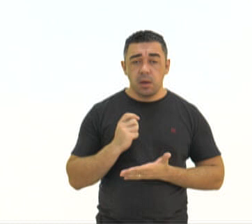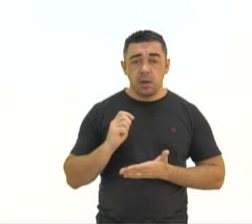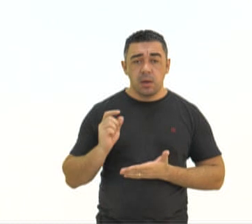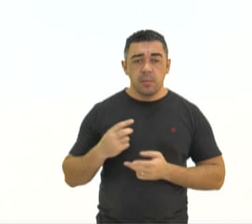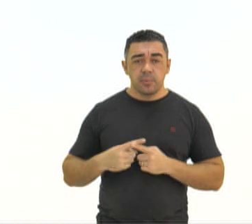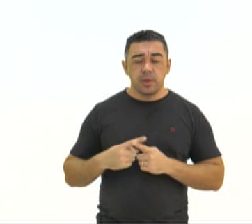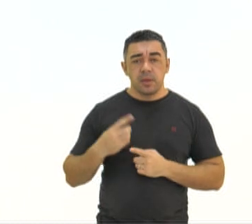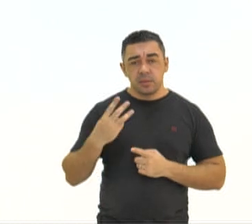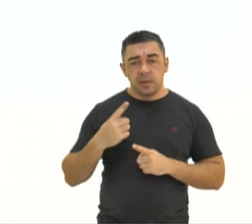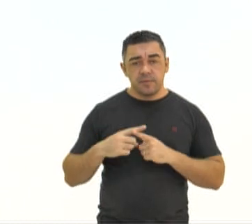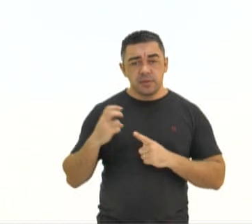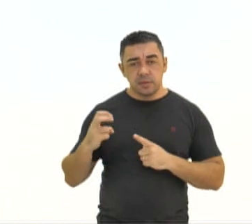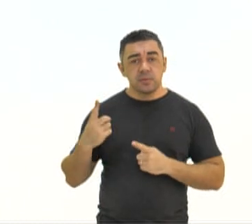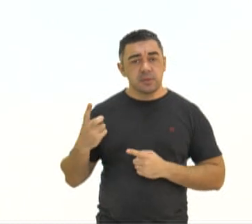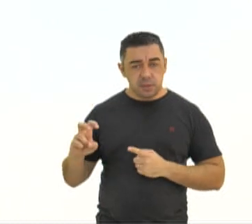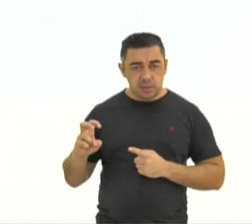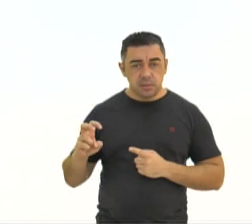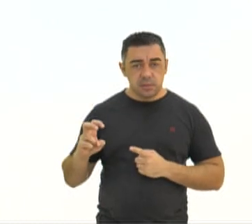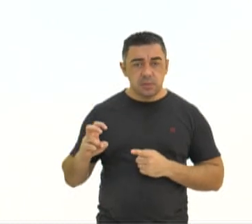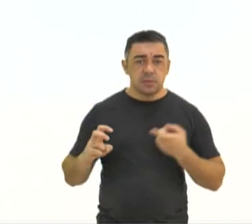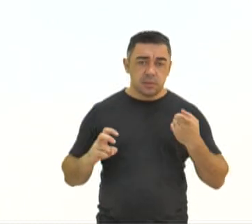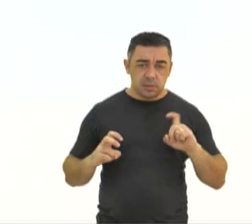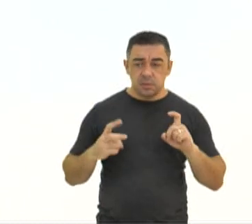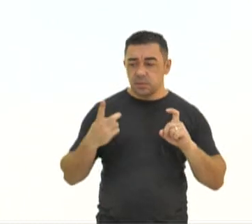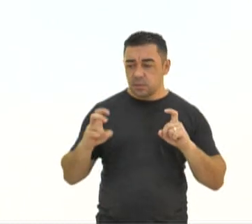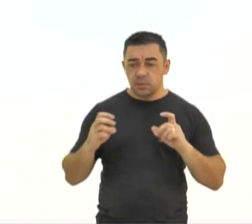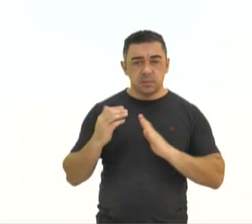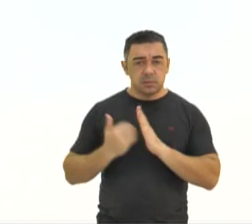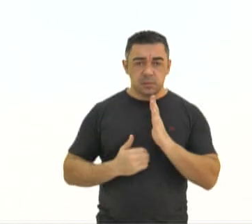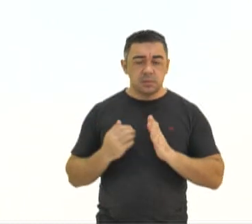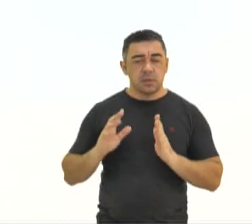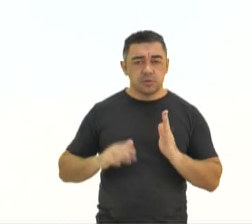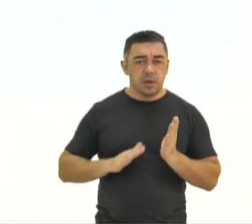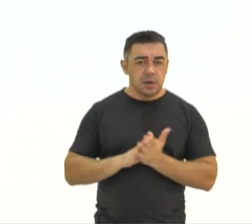vezes 5 já dá R$15. Então, já vou gastar os R$15.